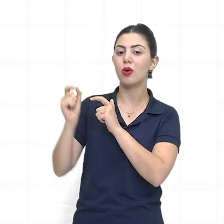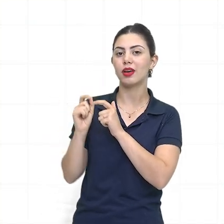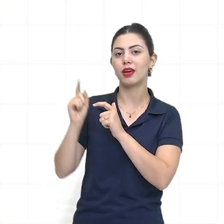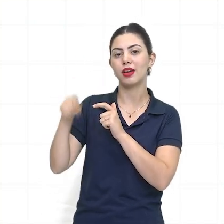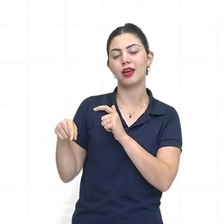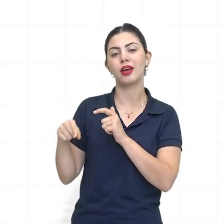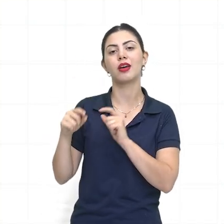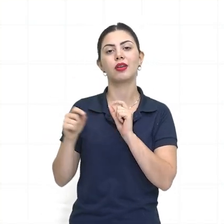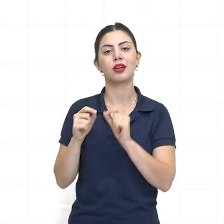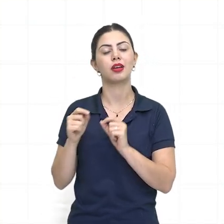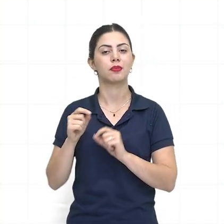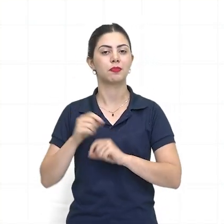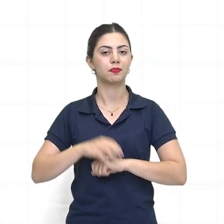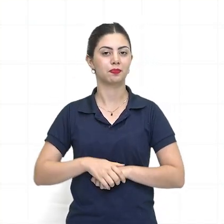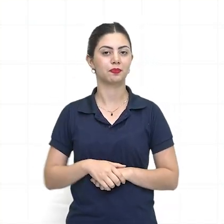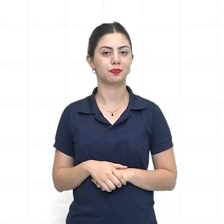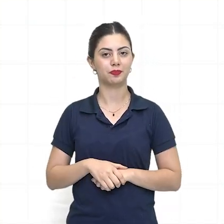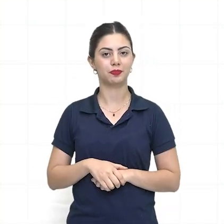na